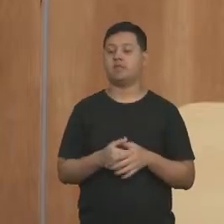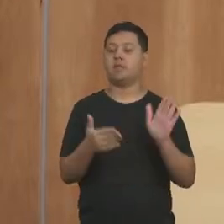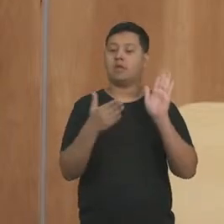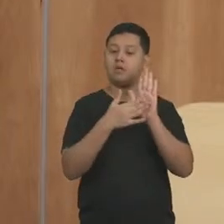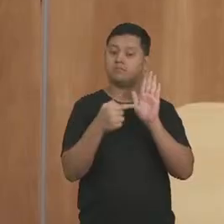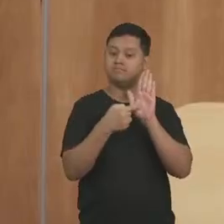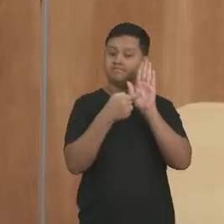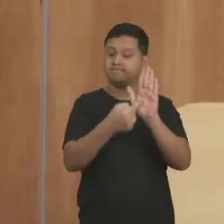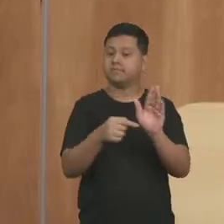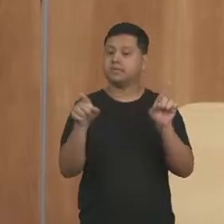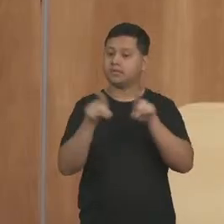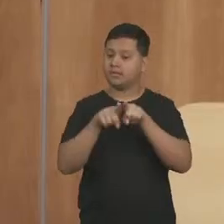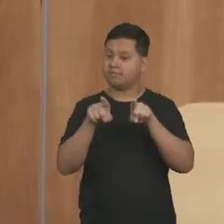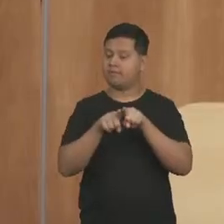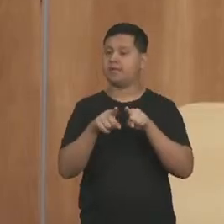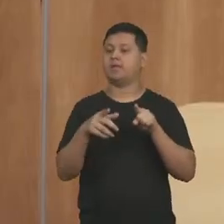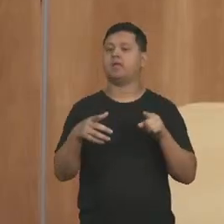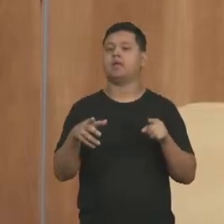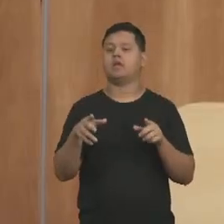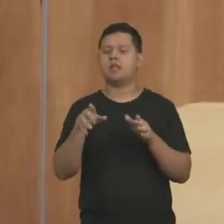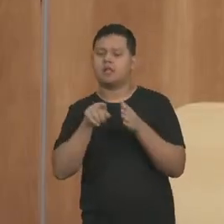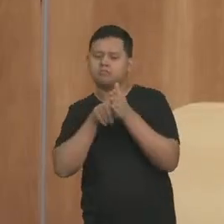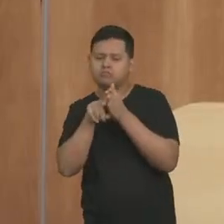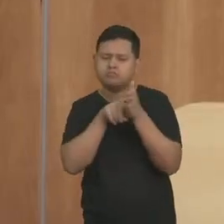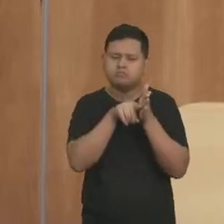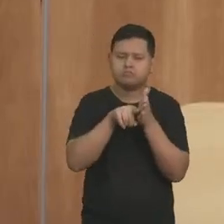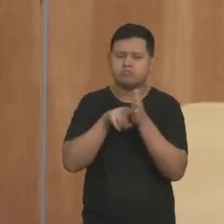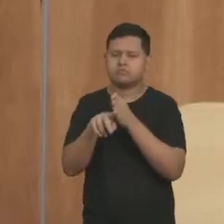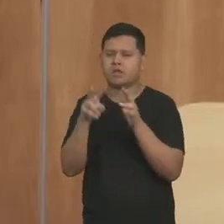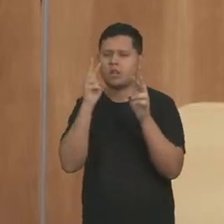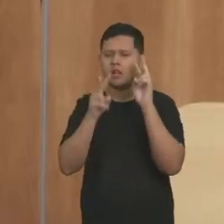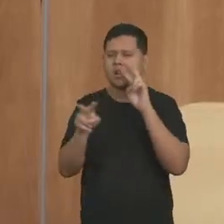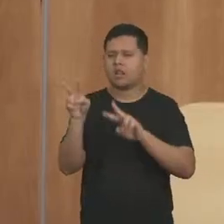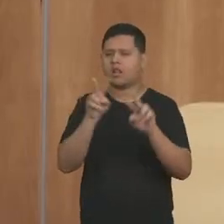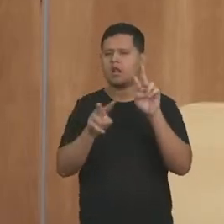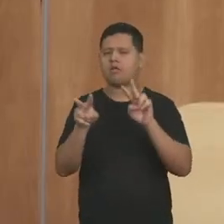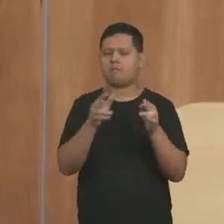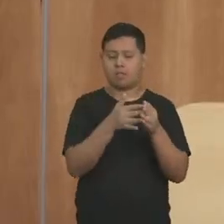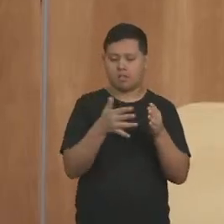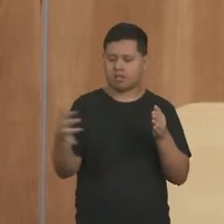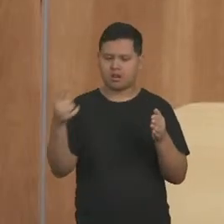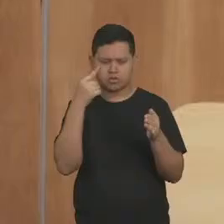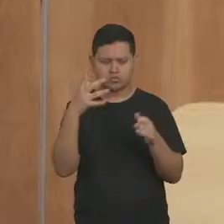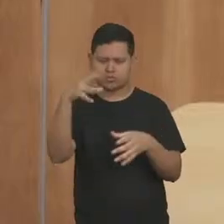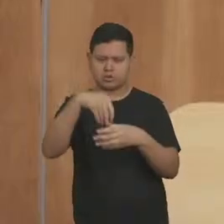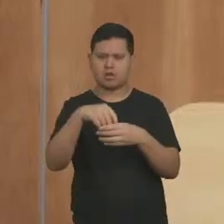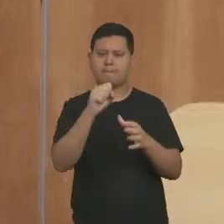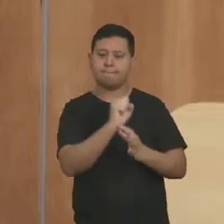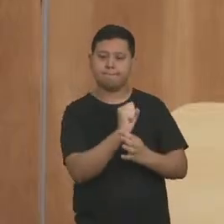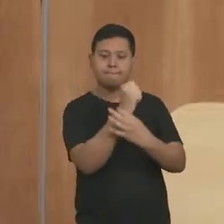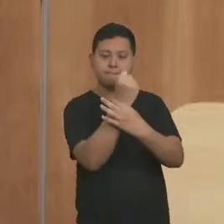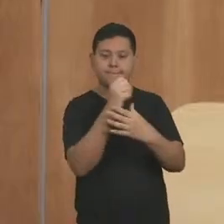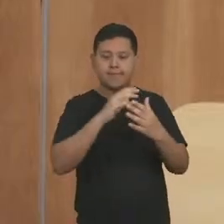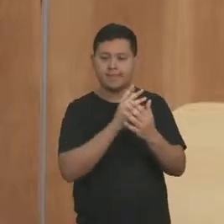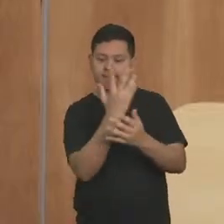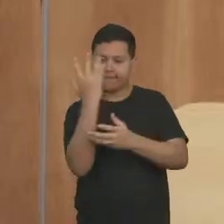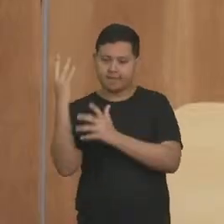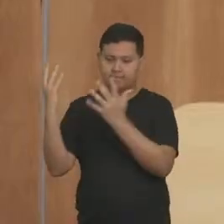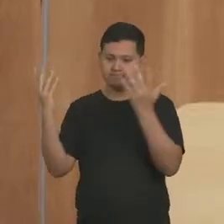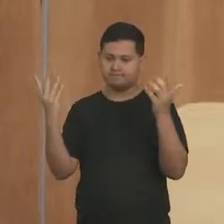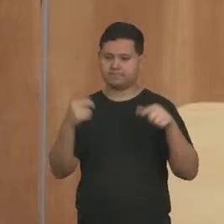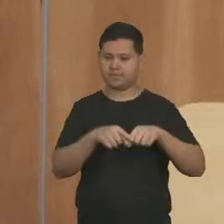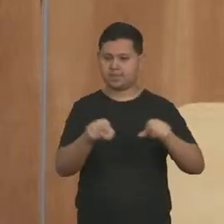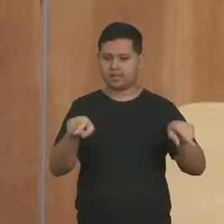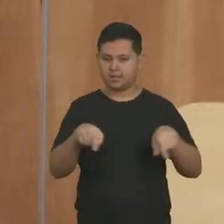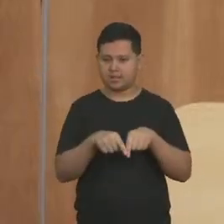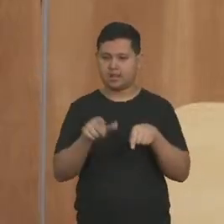Propor e coordenar, fiscalizar os procedimentos relacionados à implantação de áreas de proteção ambiental e